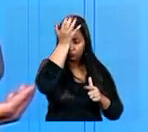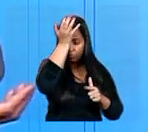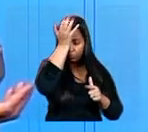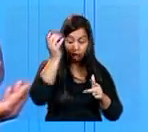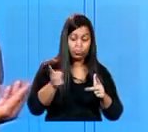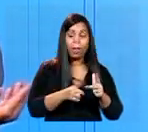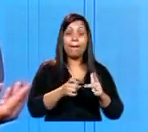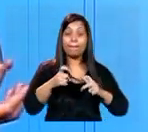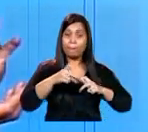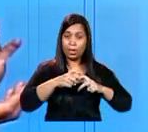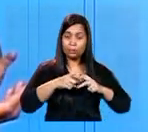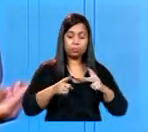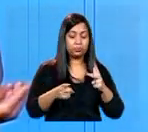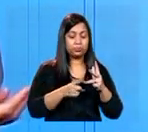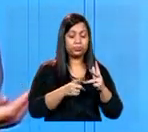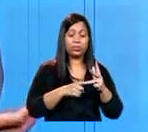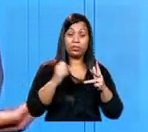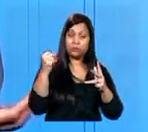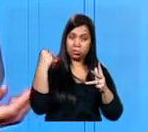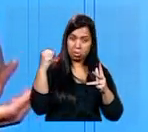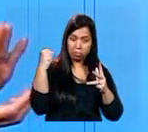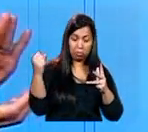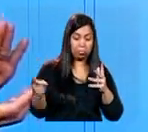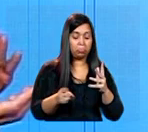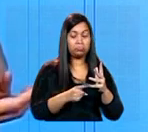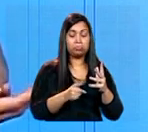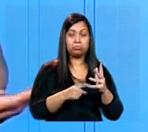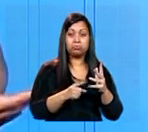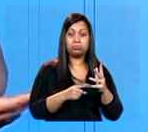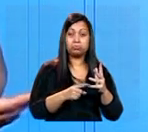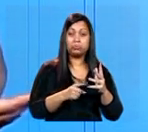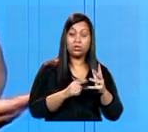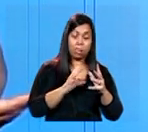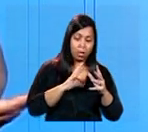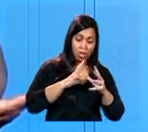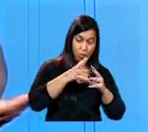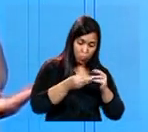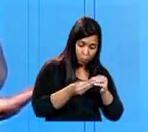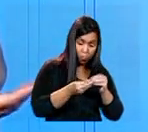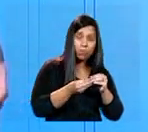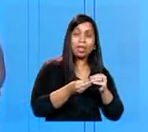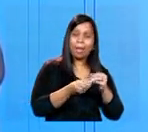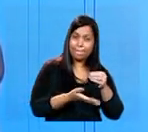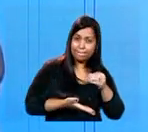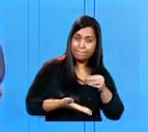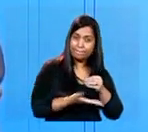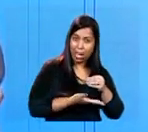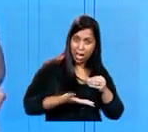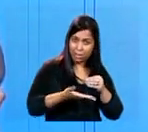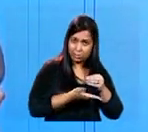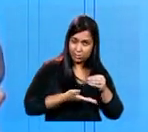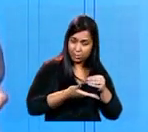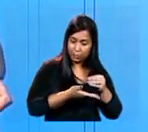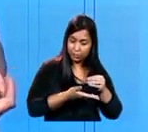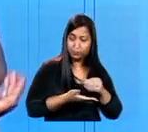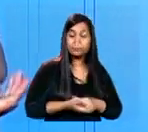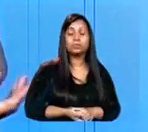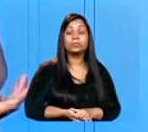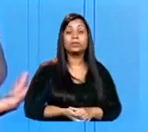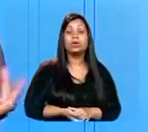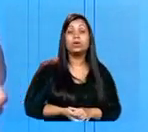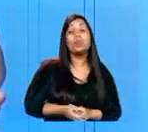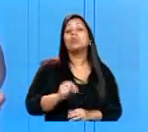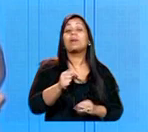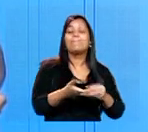enfermagem, médico, fisioterapeuta. Esses fazem parte de uma equipe básica que a gente fala.